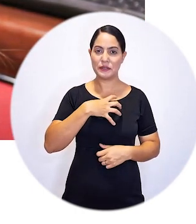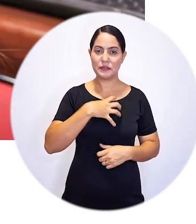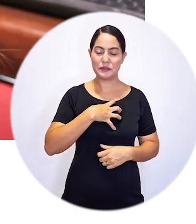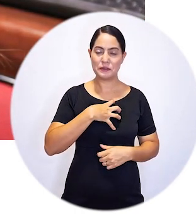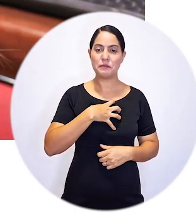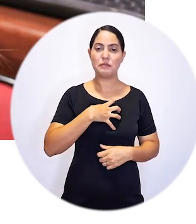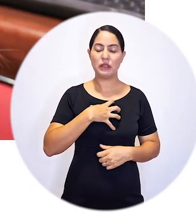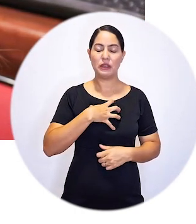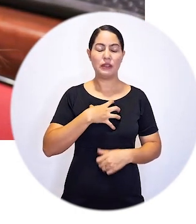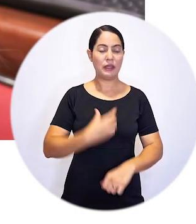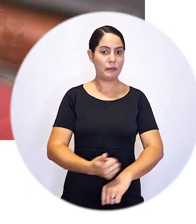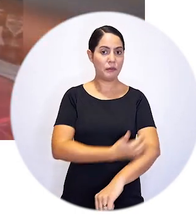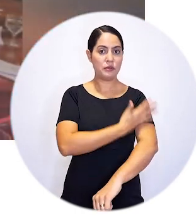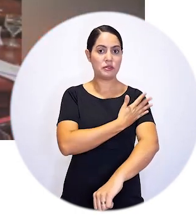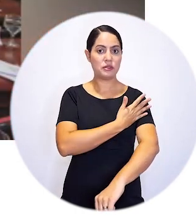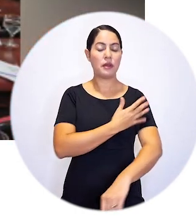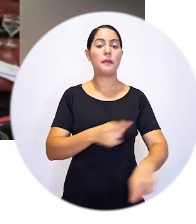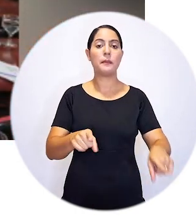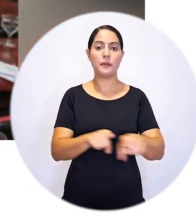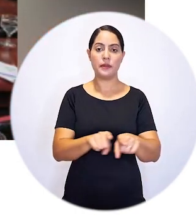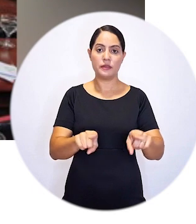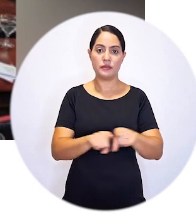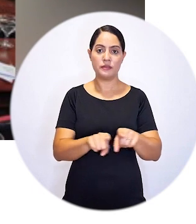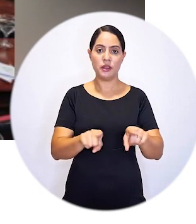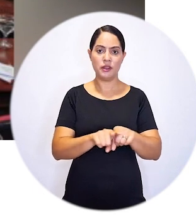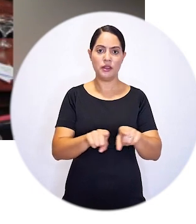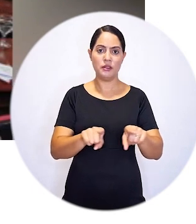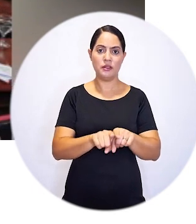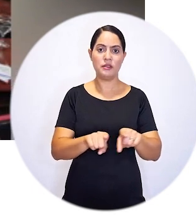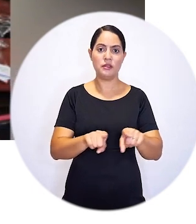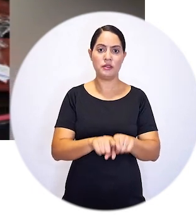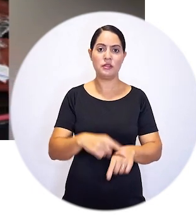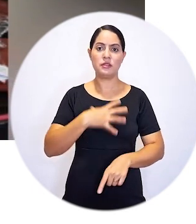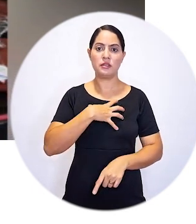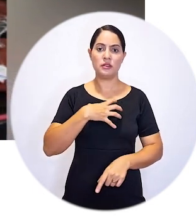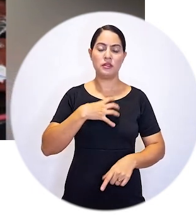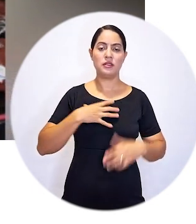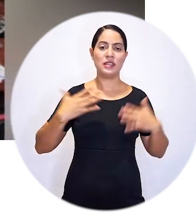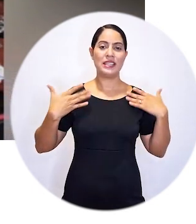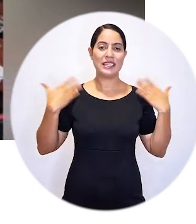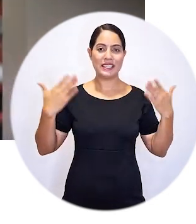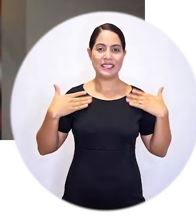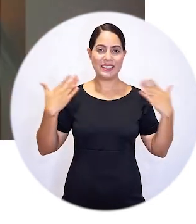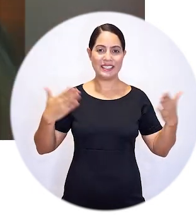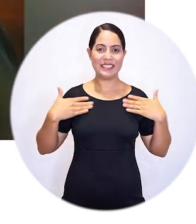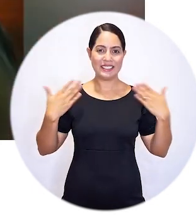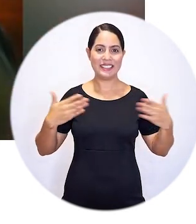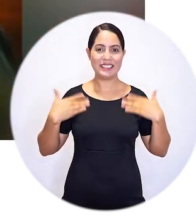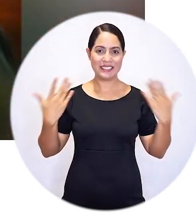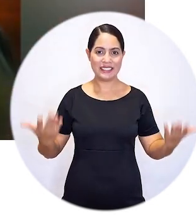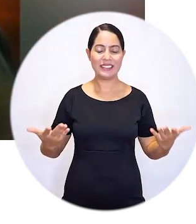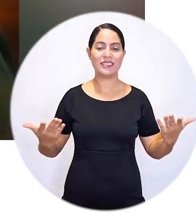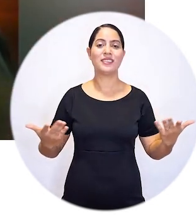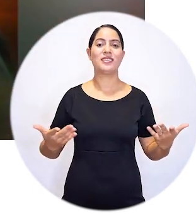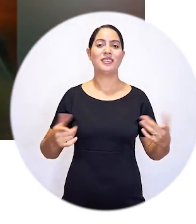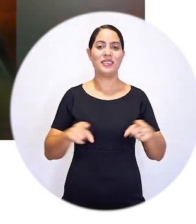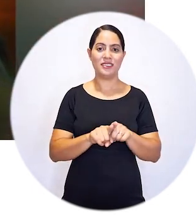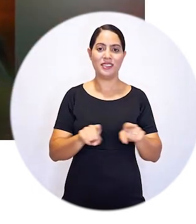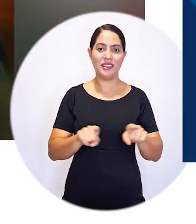toma, mas a alegria também. Eu tenho plena certeza que, como esta pauta de gênero,